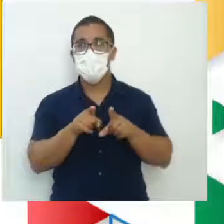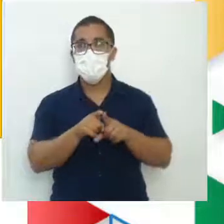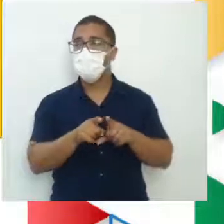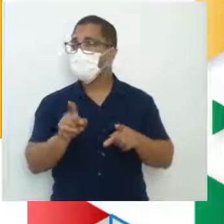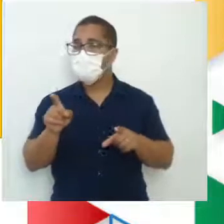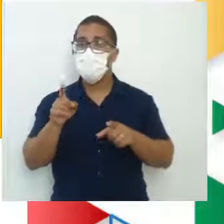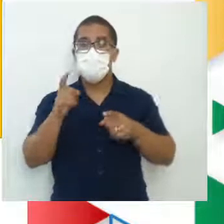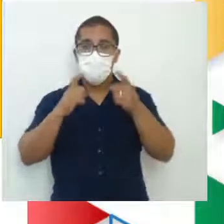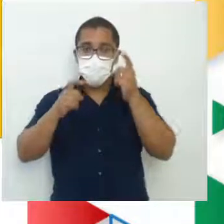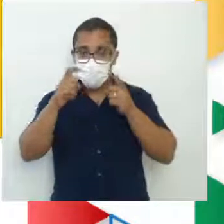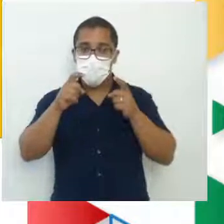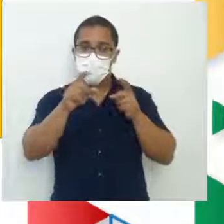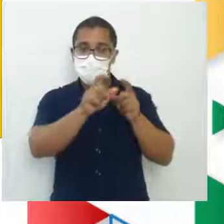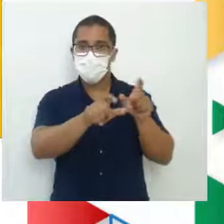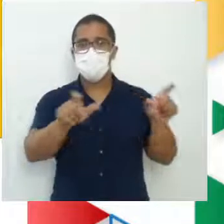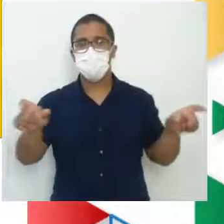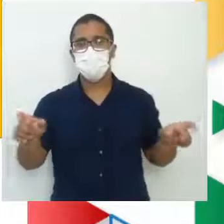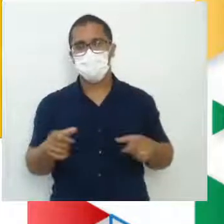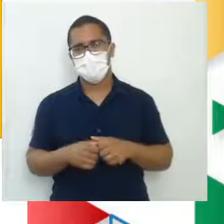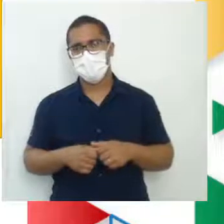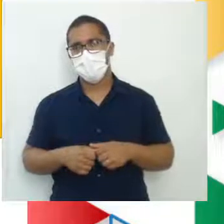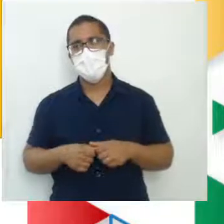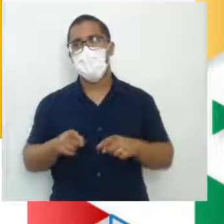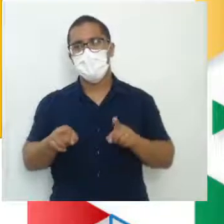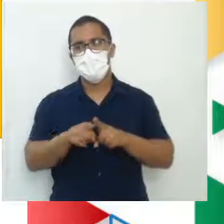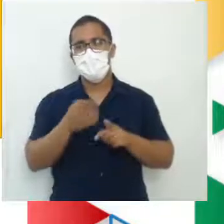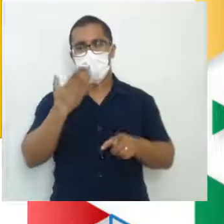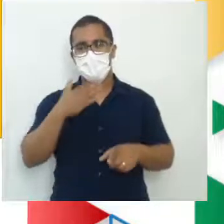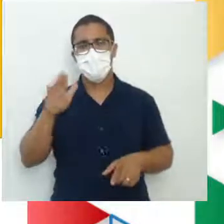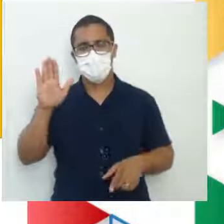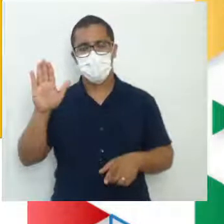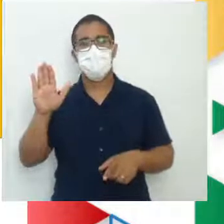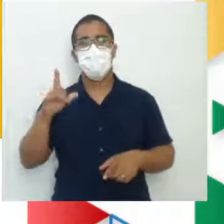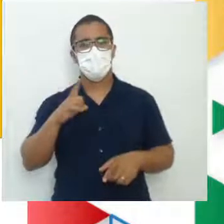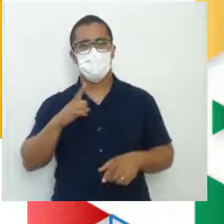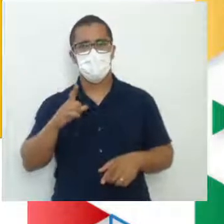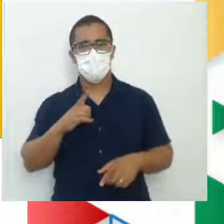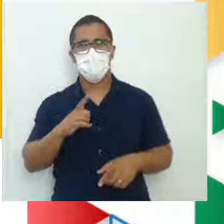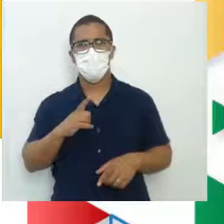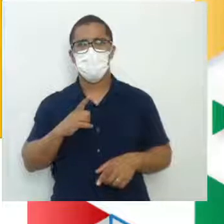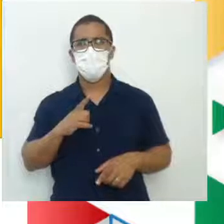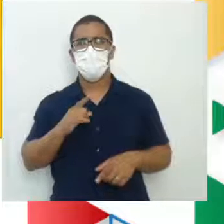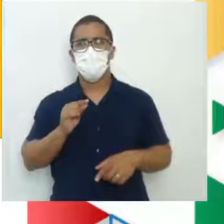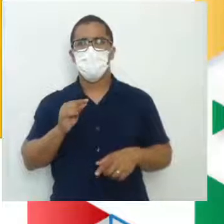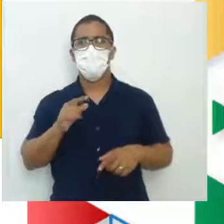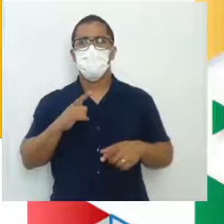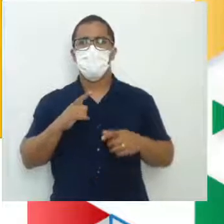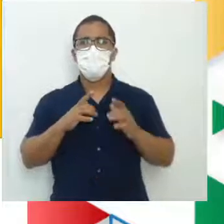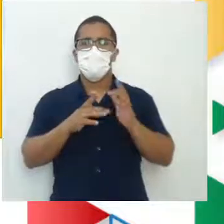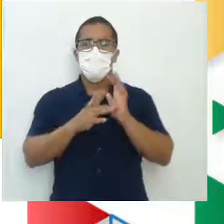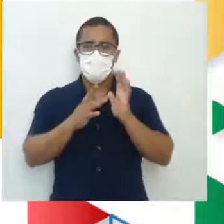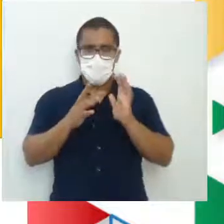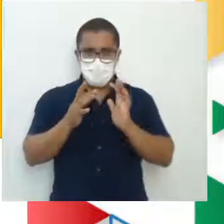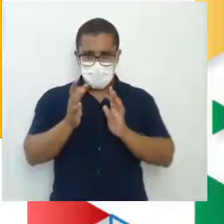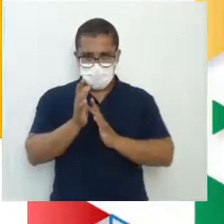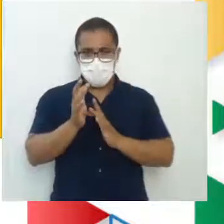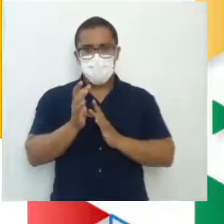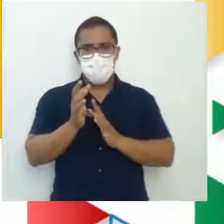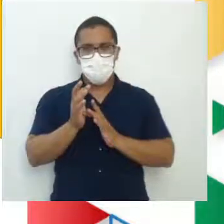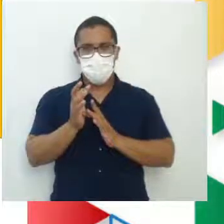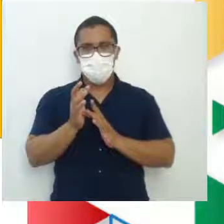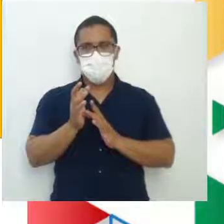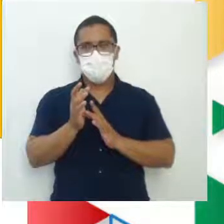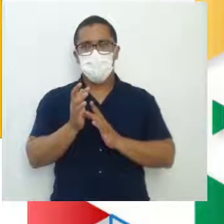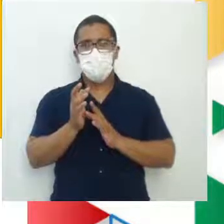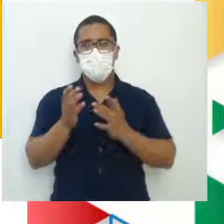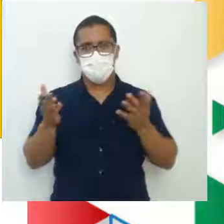o outro. E há um juramento dela, certo? Que dentre outras questões ela diz: Jesus, no descortinar